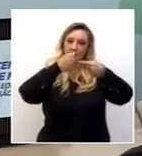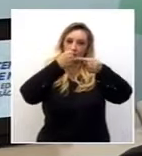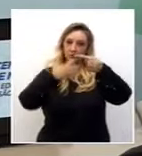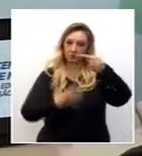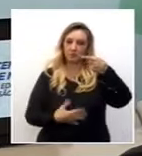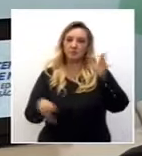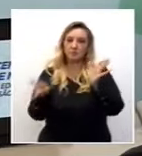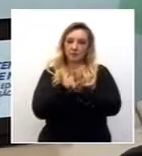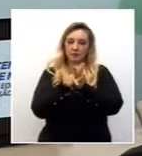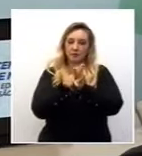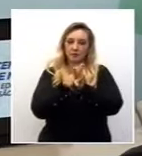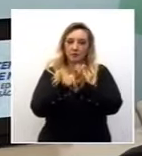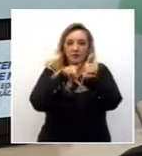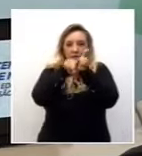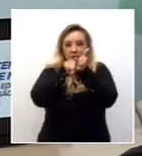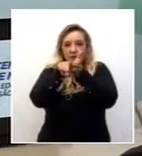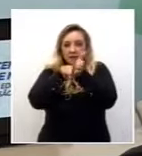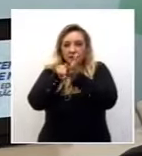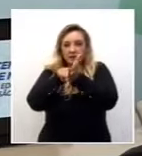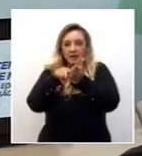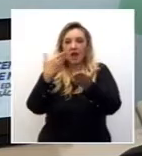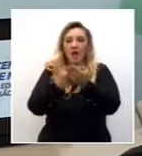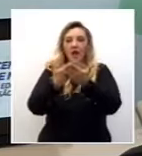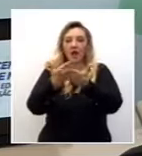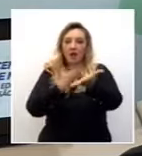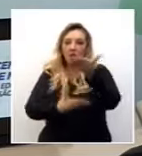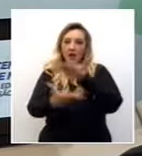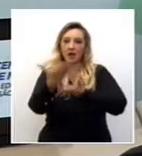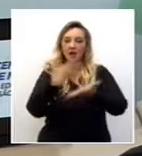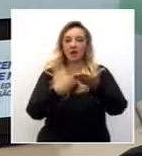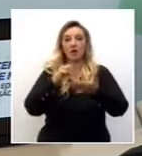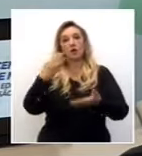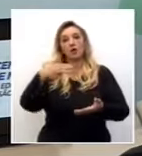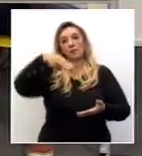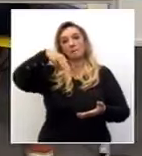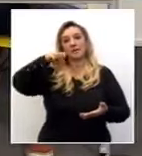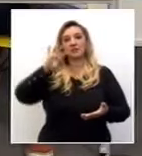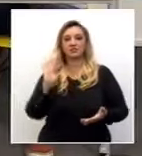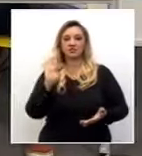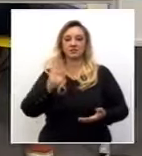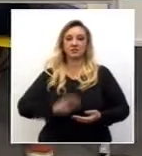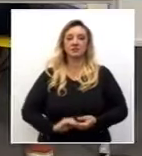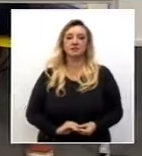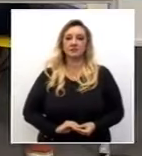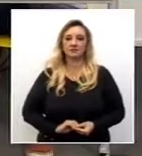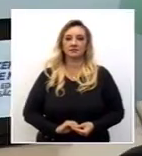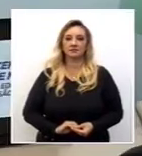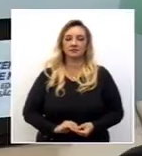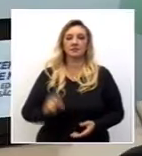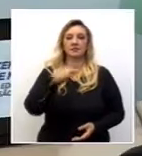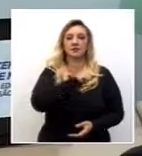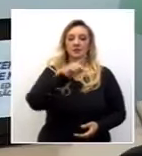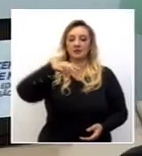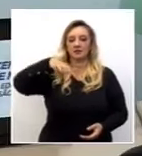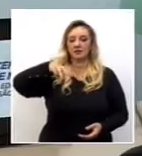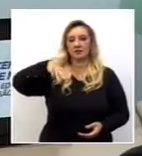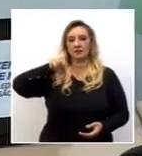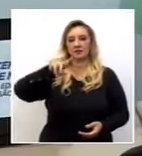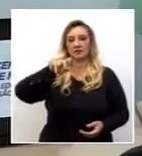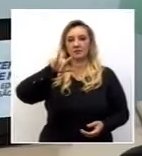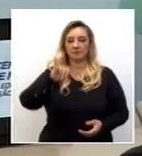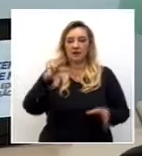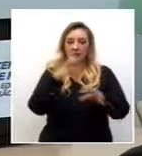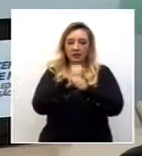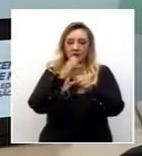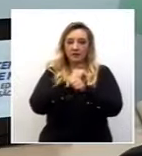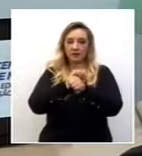né? Quiz, aula interativa no Meet. Olha que bacana. Né? Professora Marli, computar sobre os dados